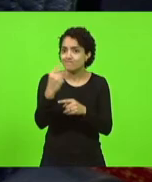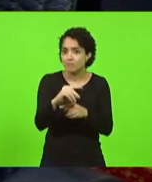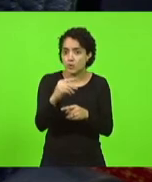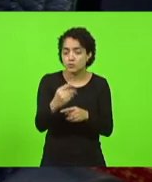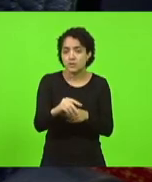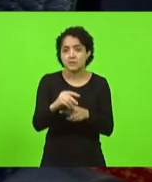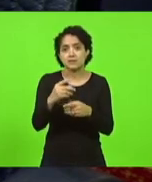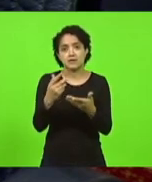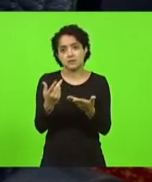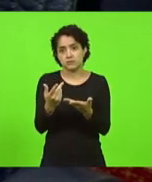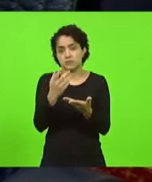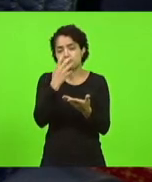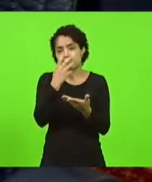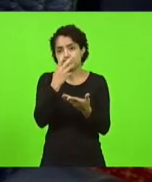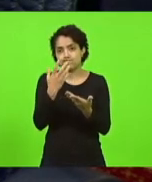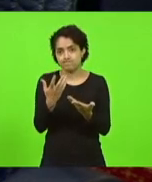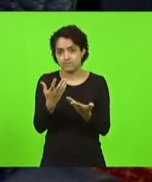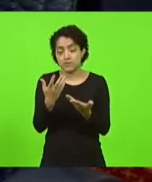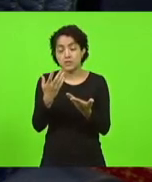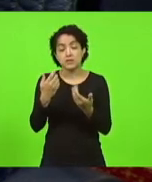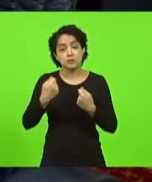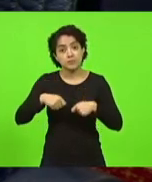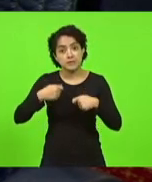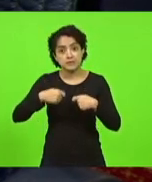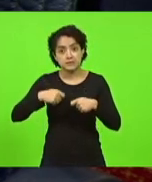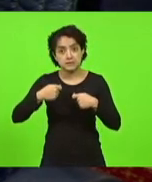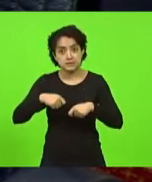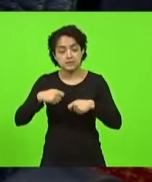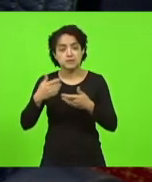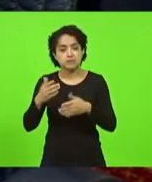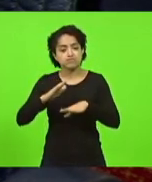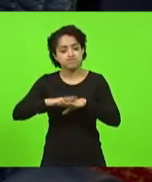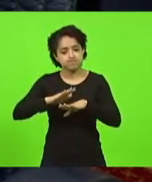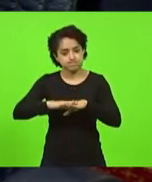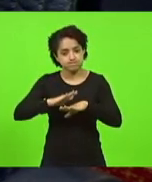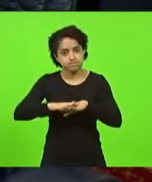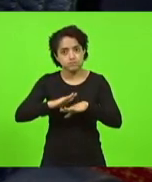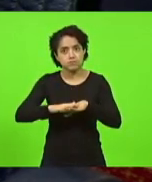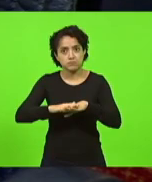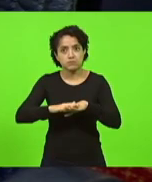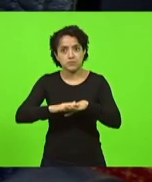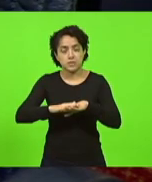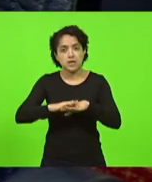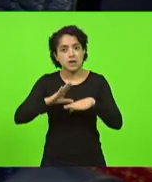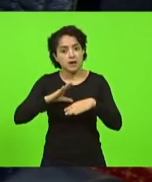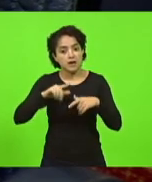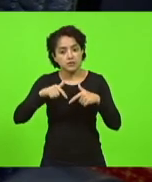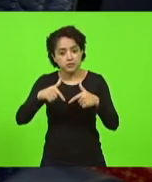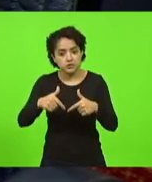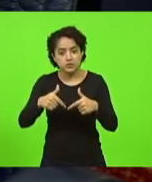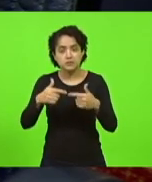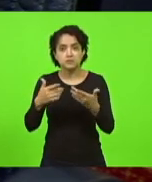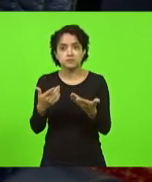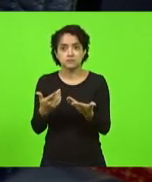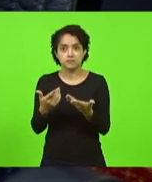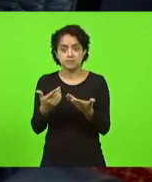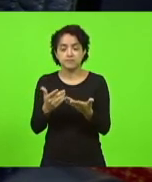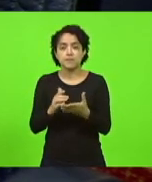subjulgados. Então, eu penso que vale uma manifestação desta casa nesse sentido, para que a gente não herde